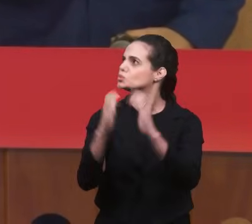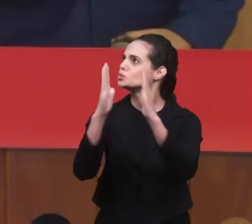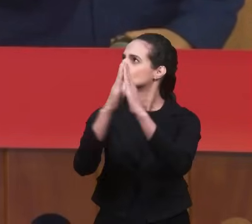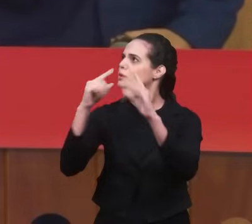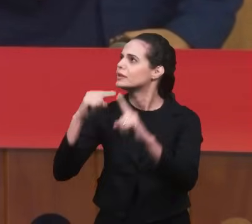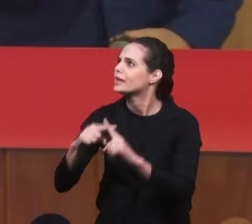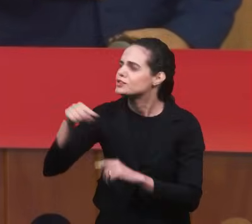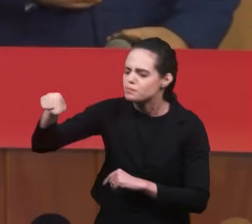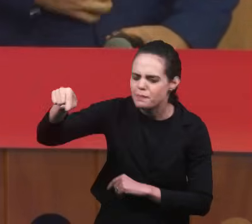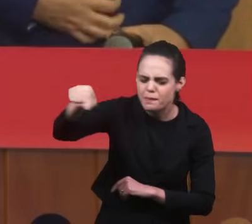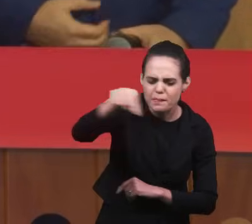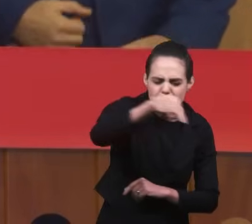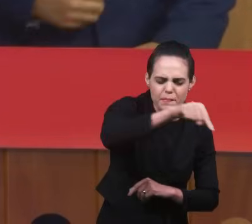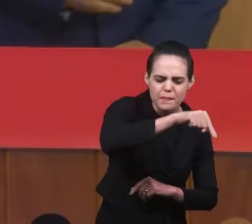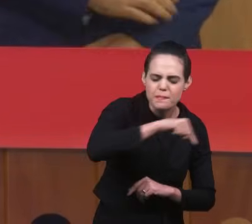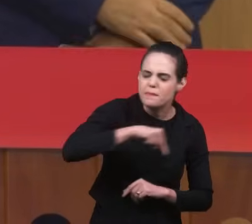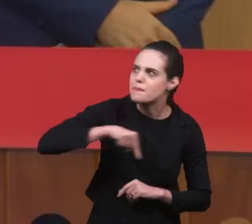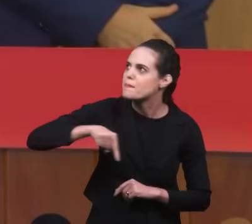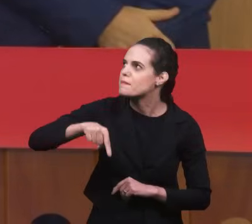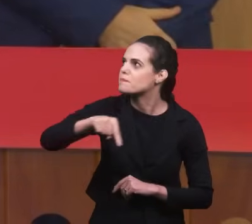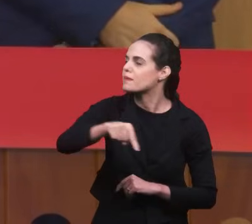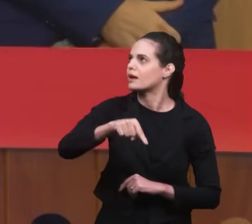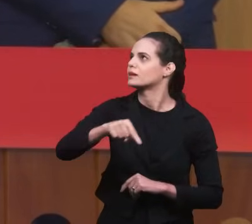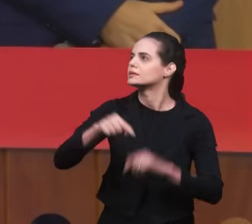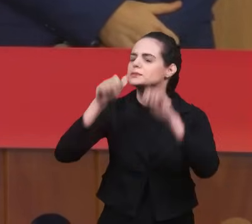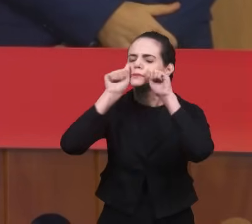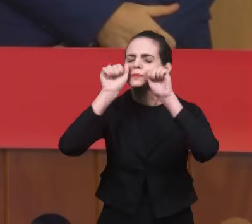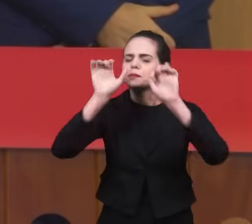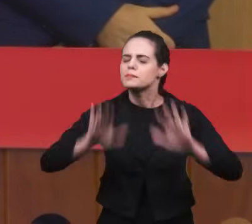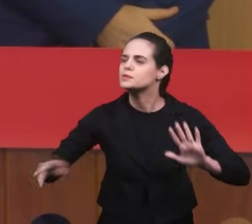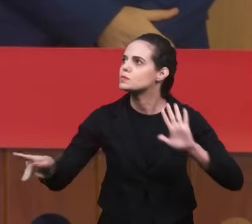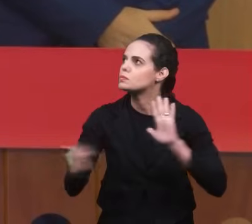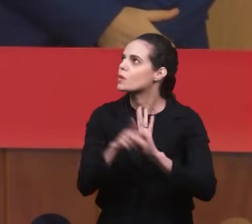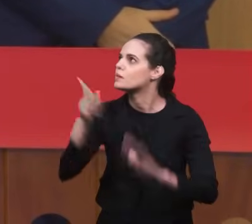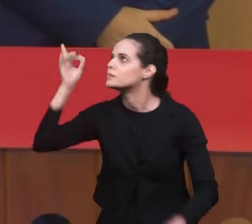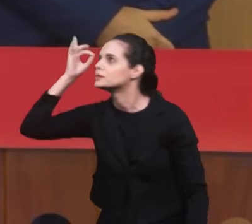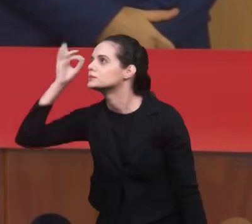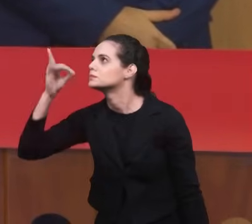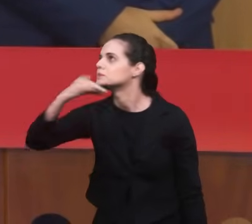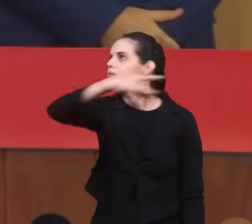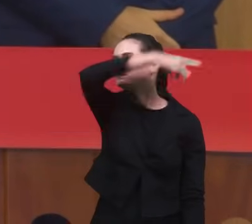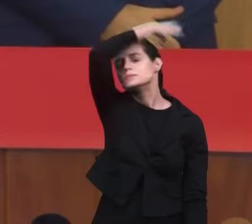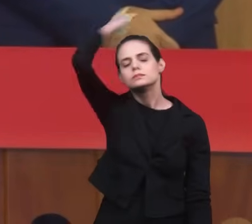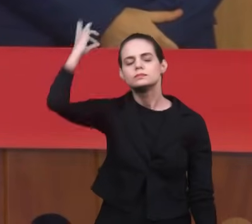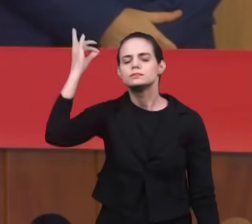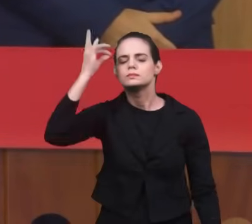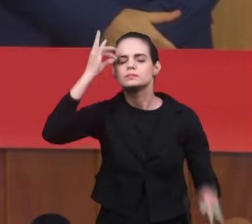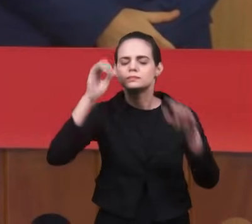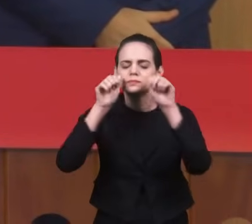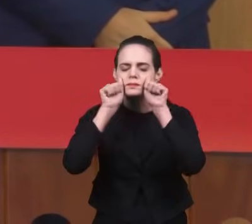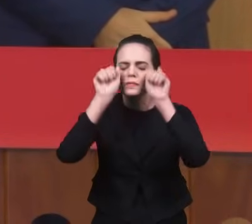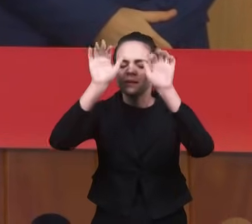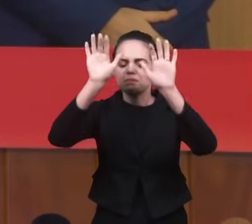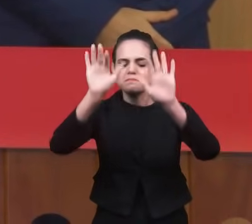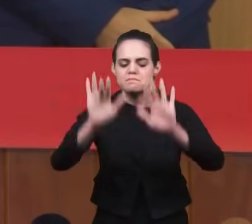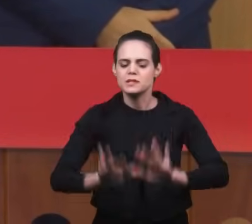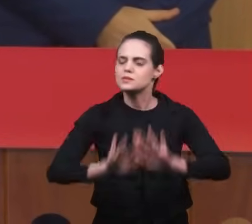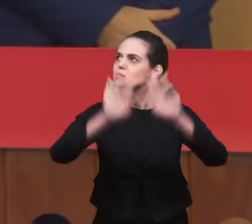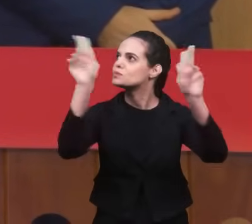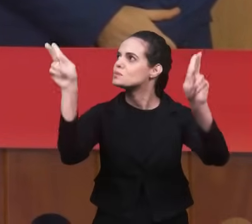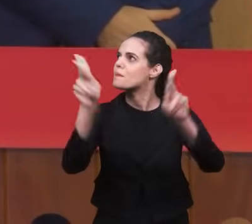a bênção gloriosa do Teu Espírito, uma bênção de paz, de alegria,